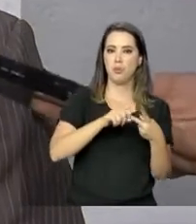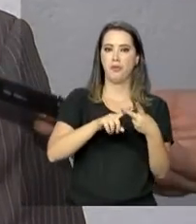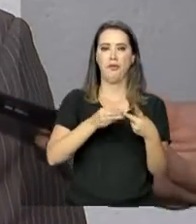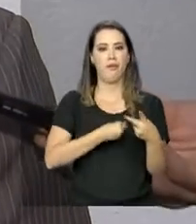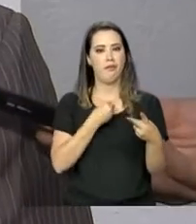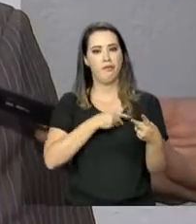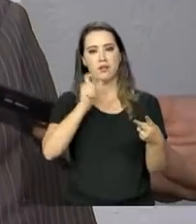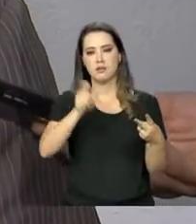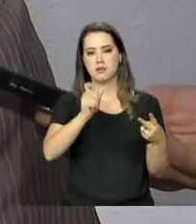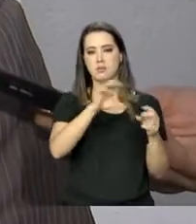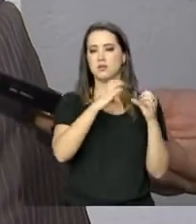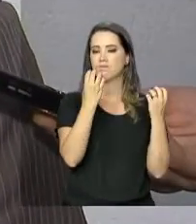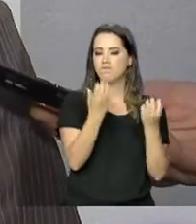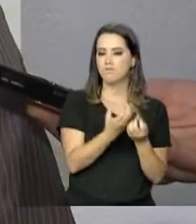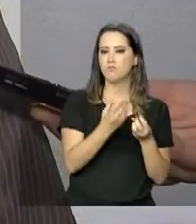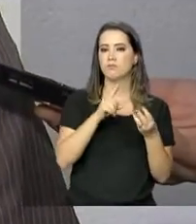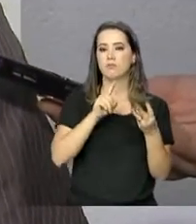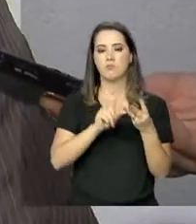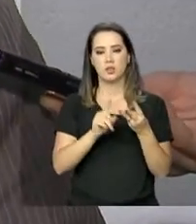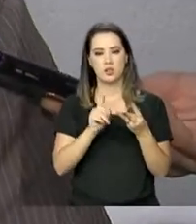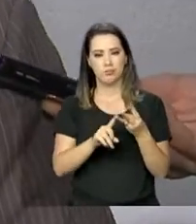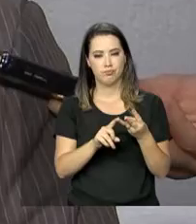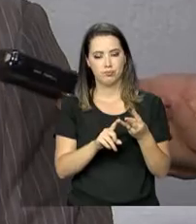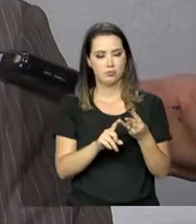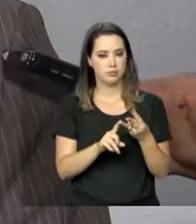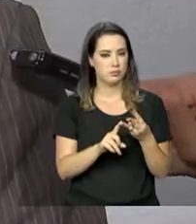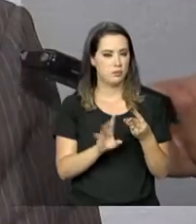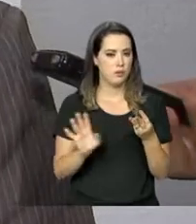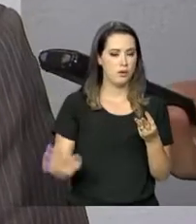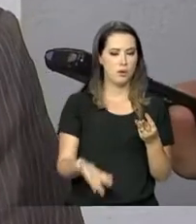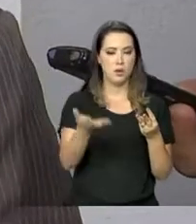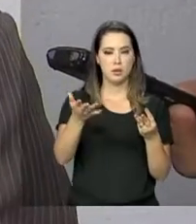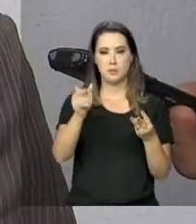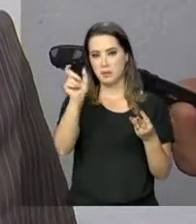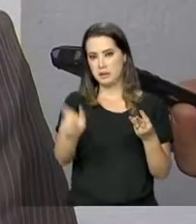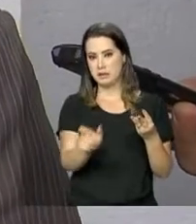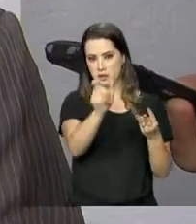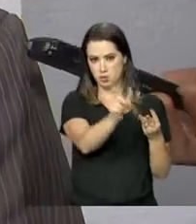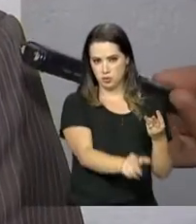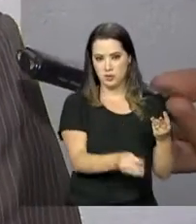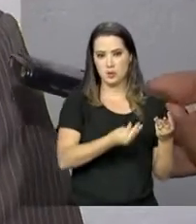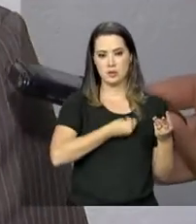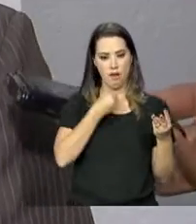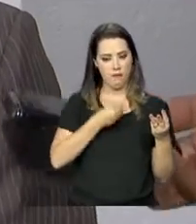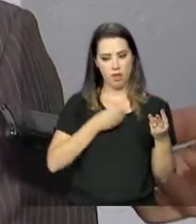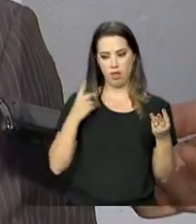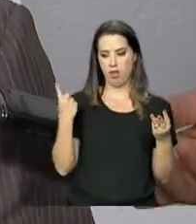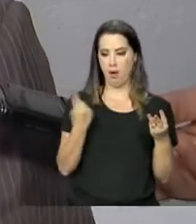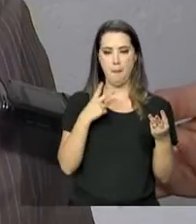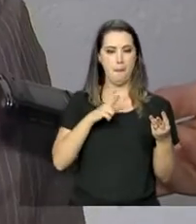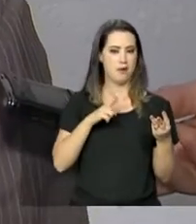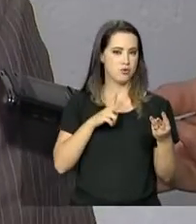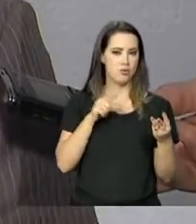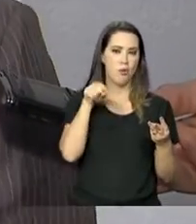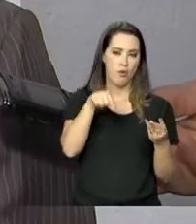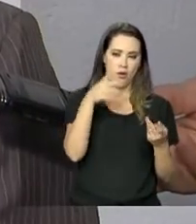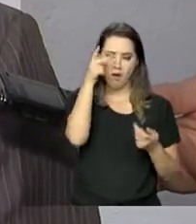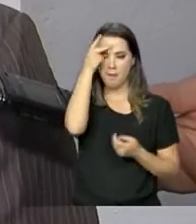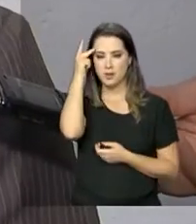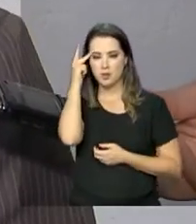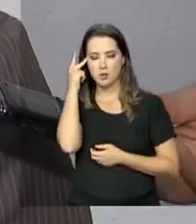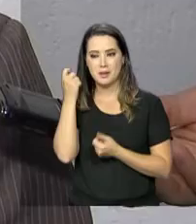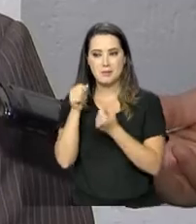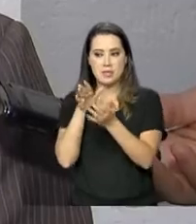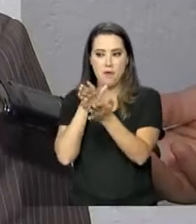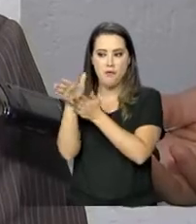vida da comunidade nuno na mobilização de pessoas nas suas vidas nas suas culturas pessoas que estão se